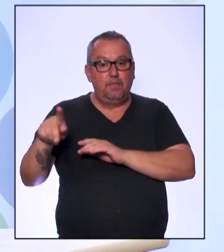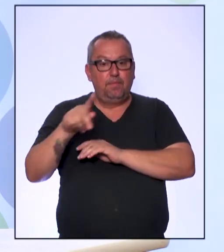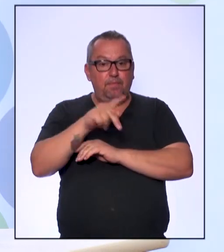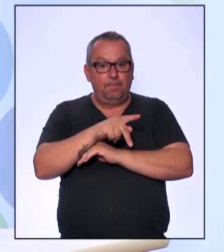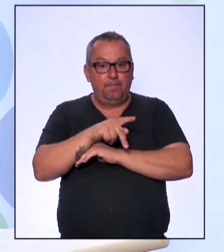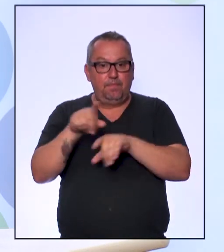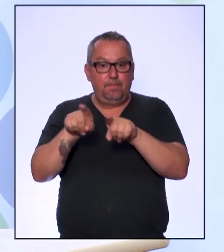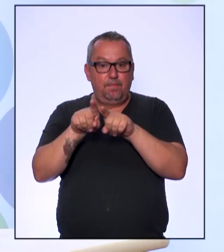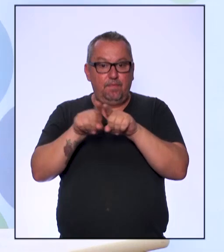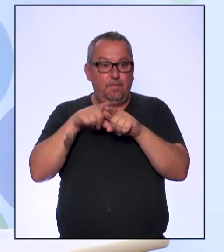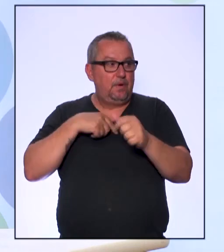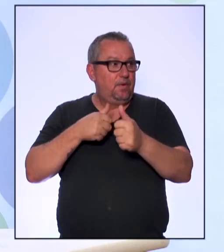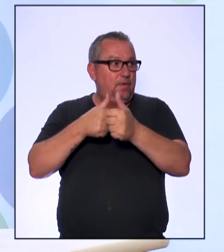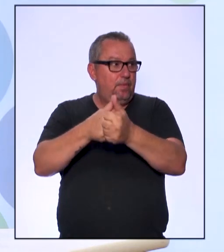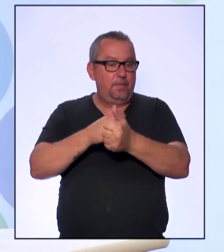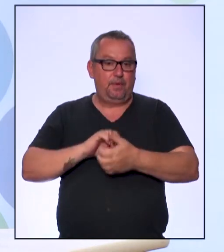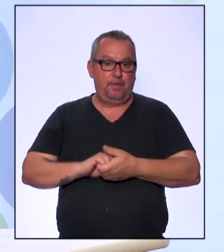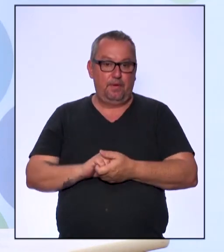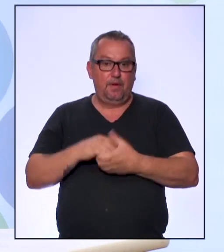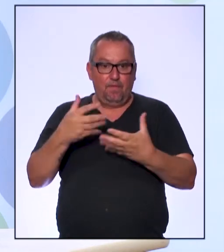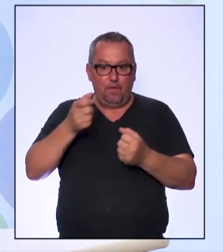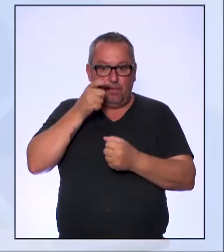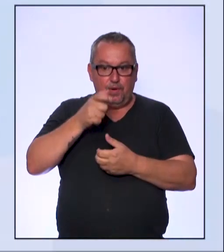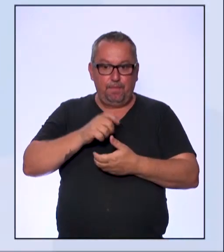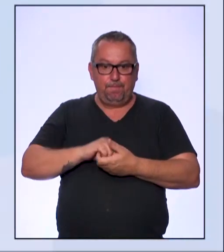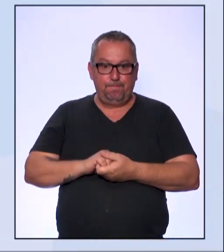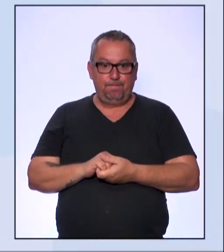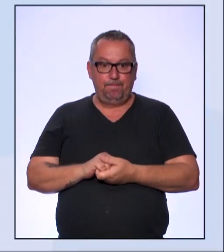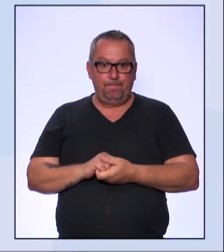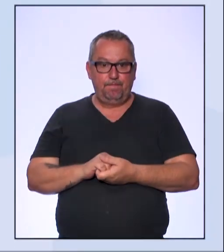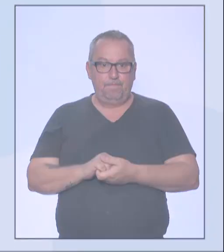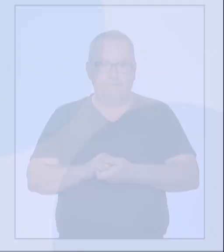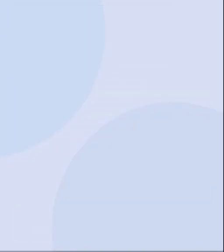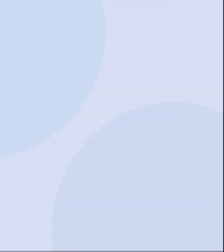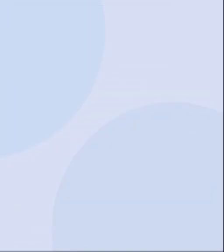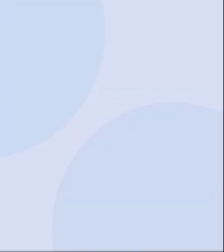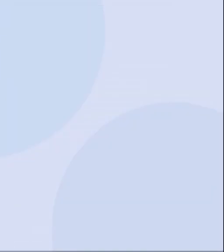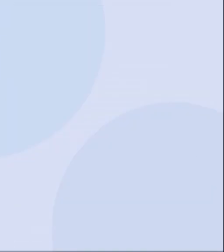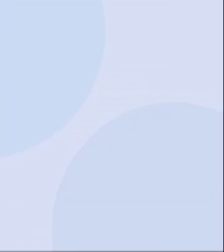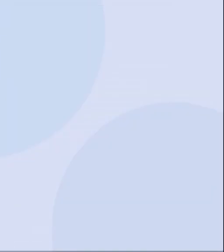professor, para ter um acompanhamento. Vamos lá?